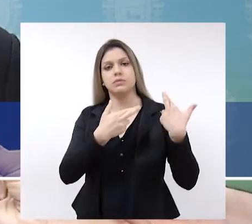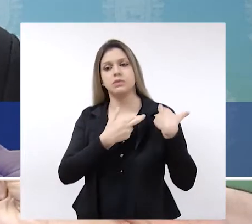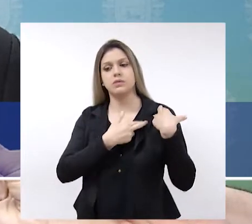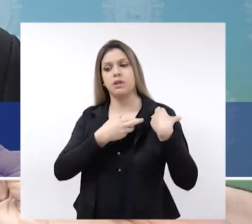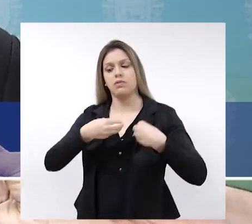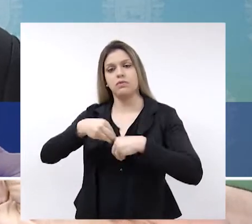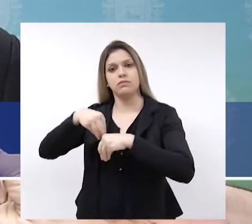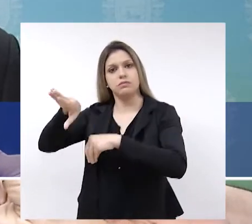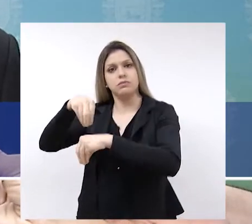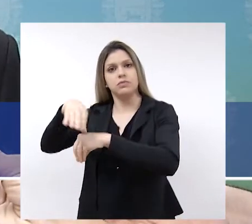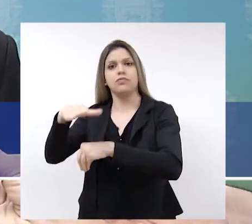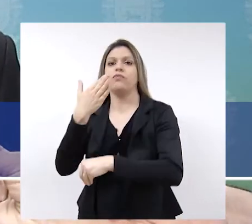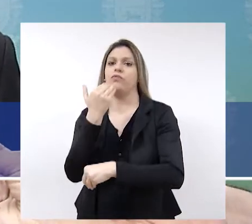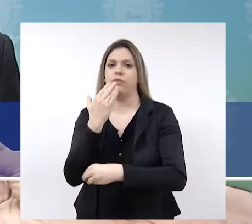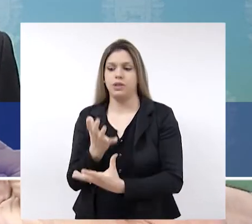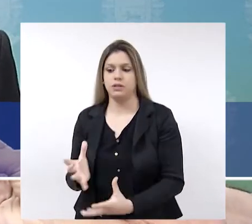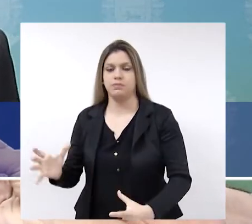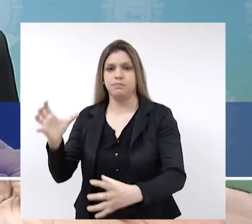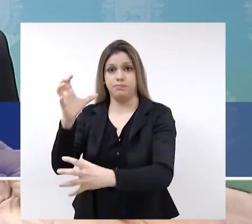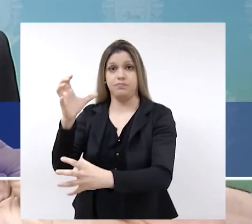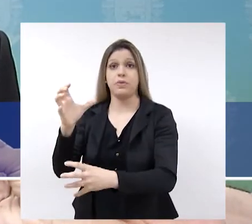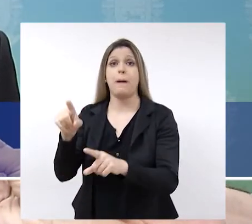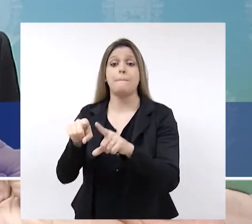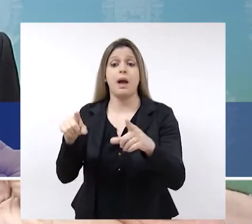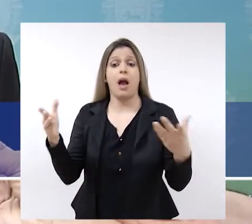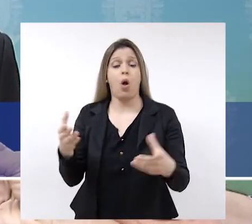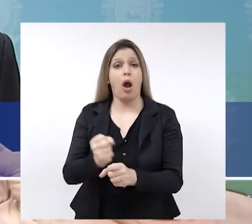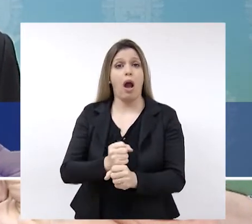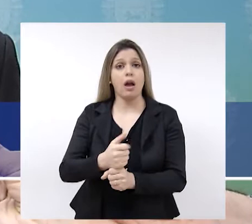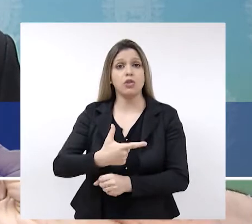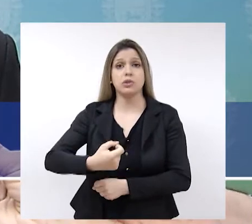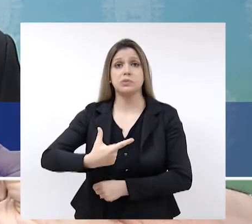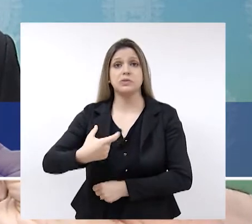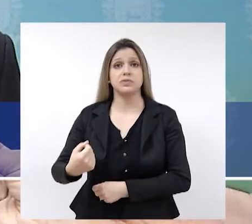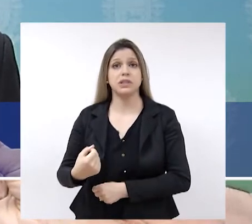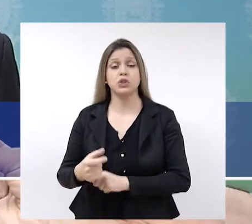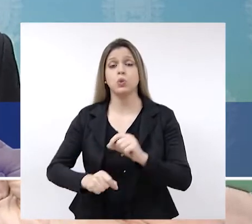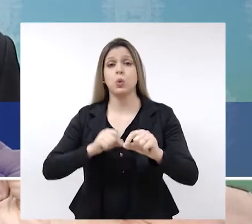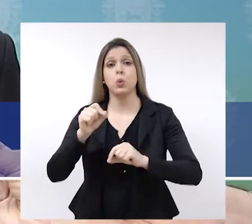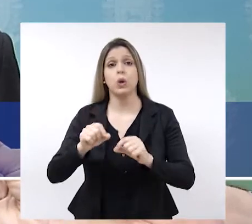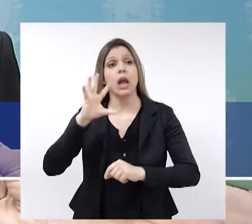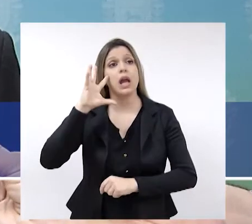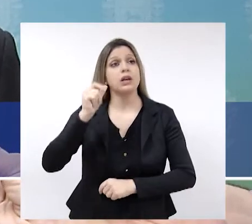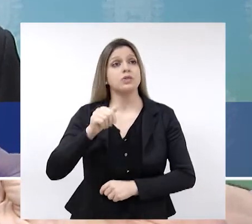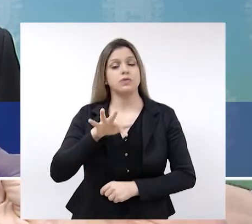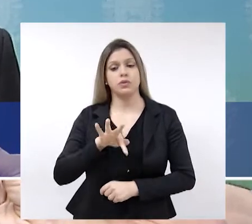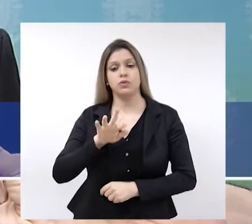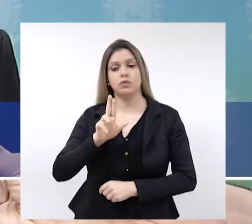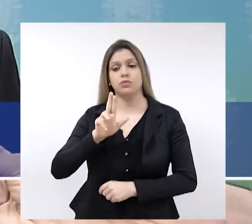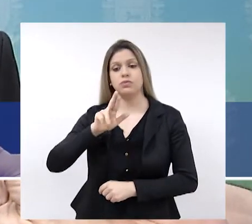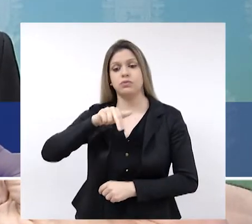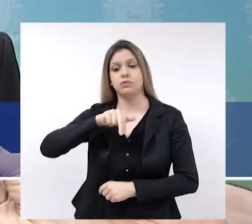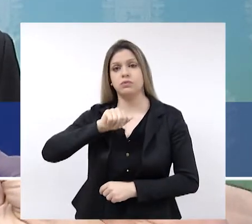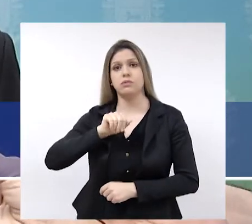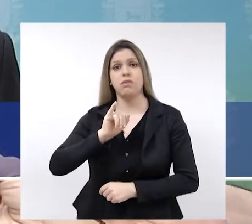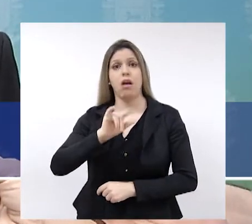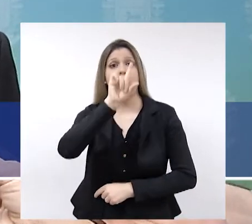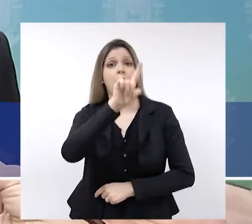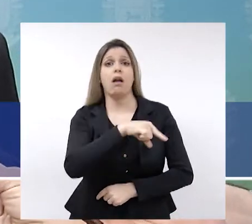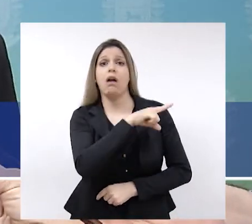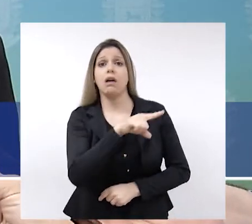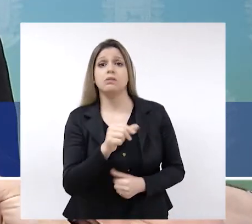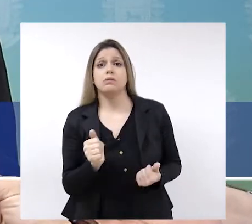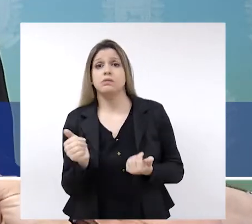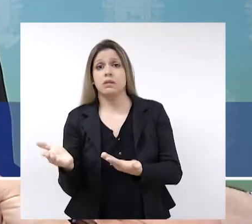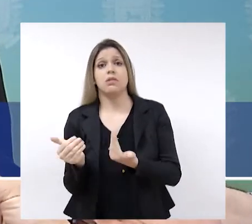todos os meses sua cesta de alimento. E a partir desse ano houve uma decisão da FUNAI, suspendendo a